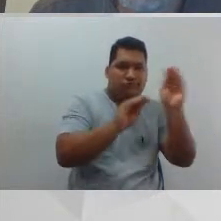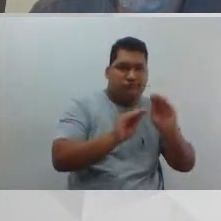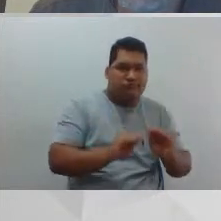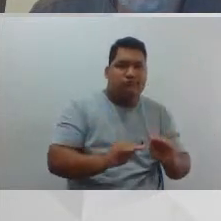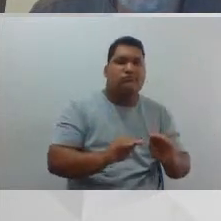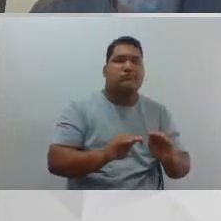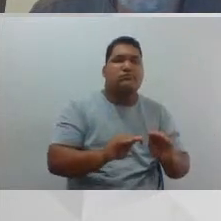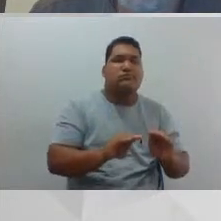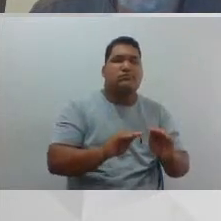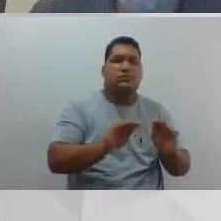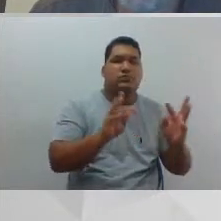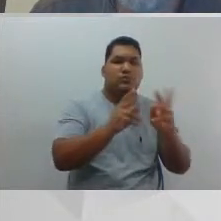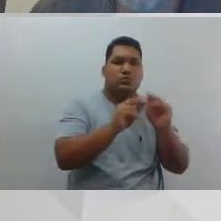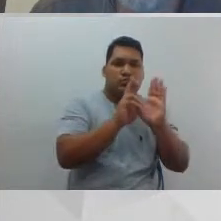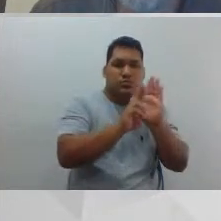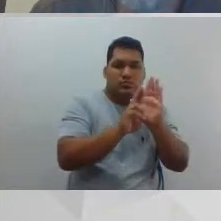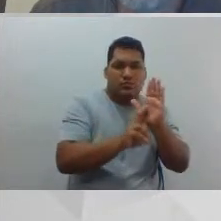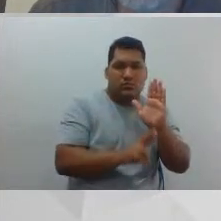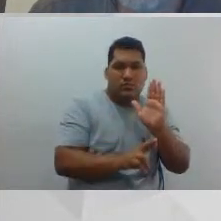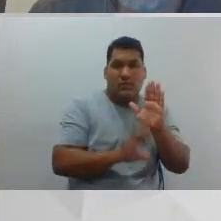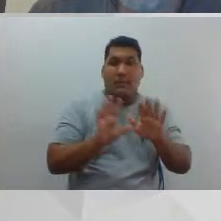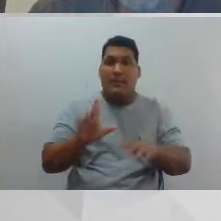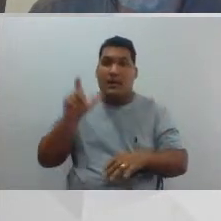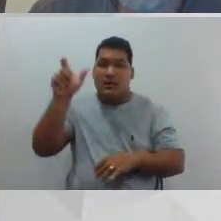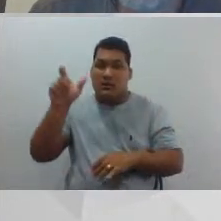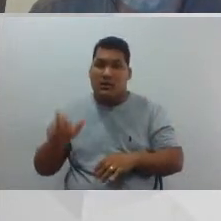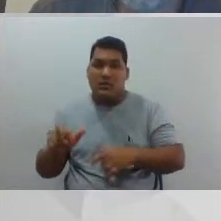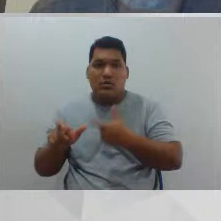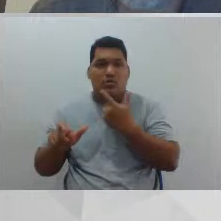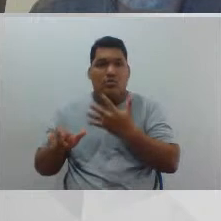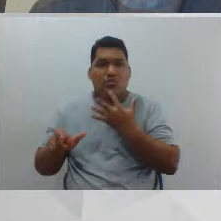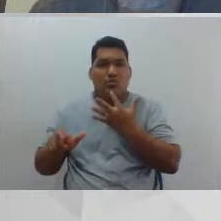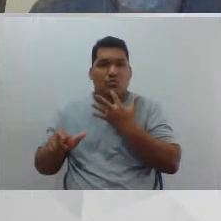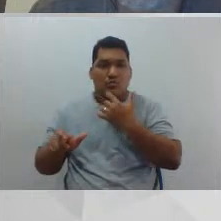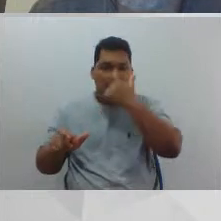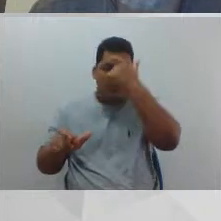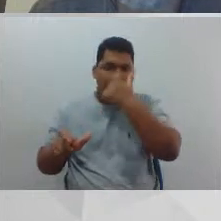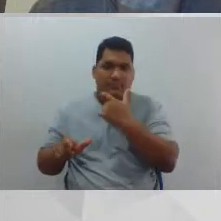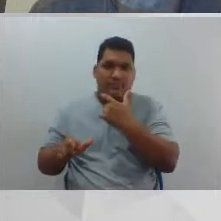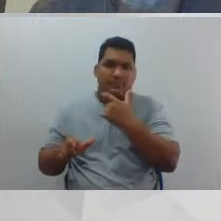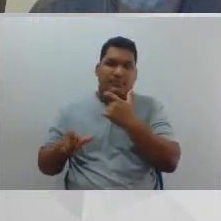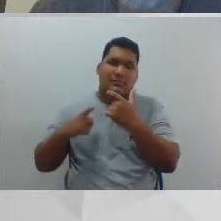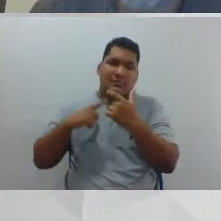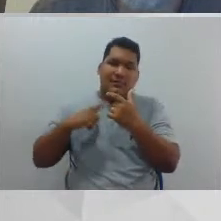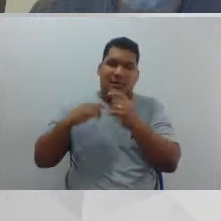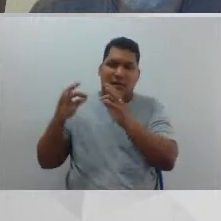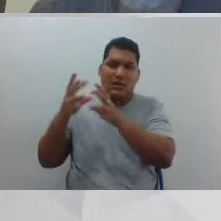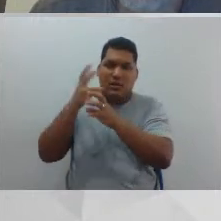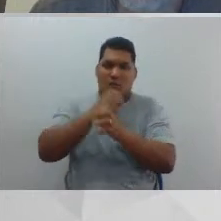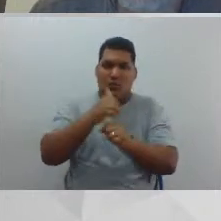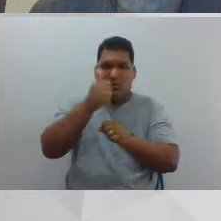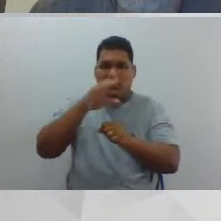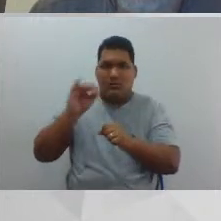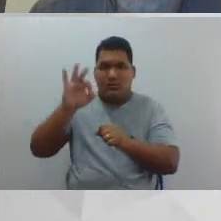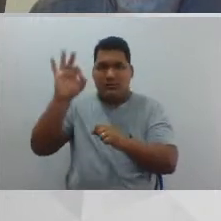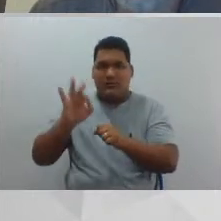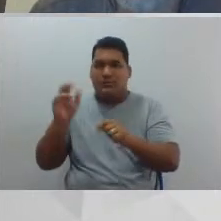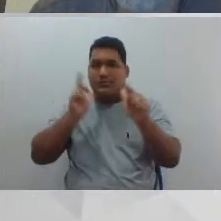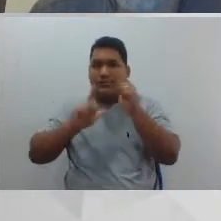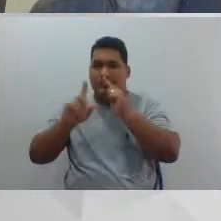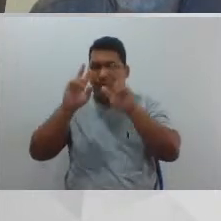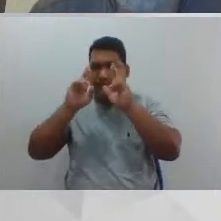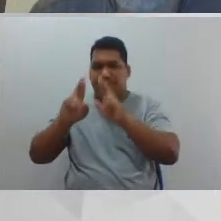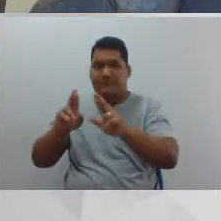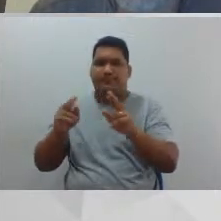Enquanto que essa tarefa de reconhecer o rosto não tem uma definição completa de como resolver. Entretanto, o